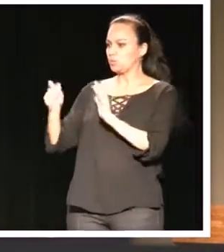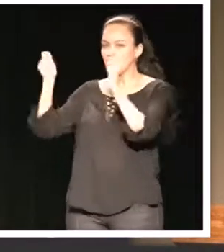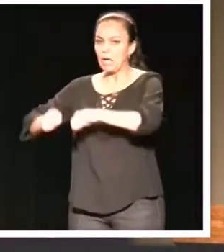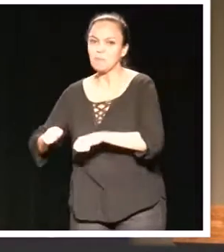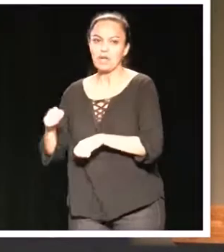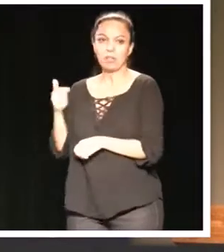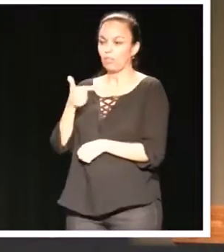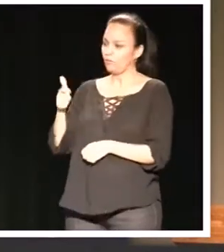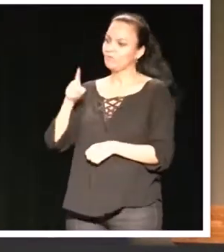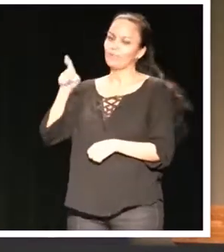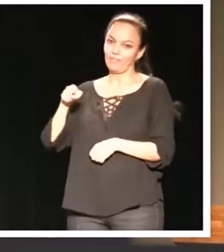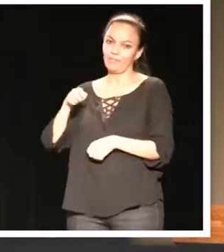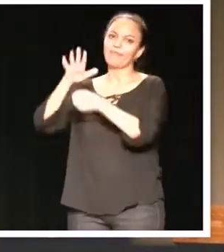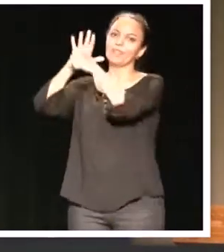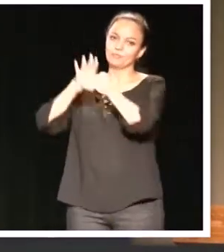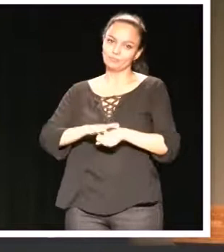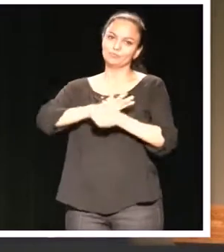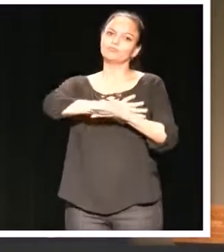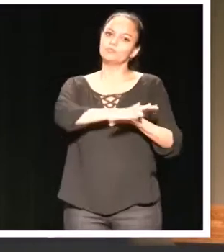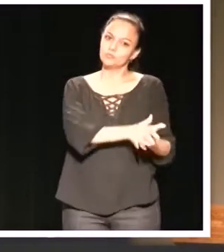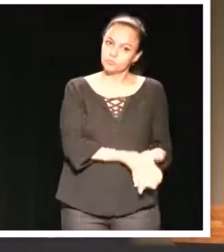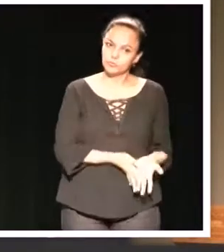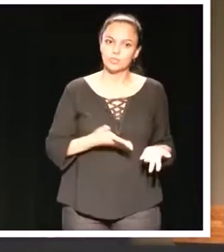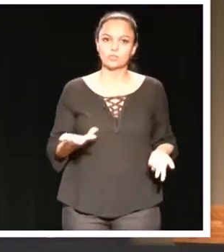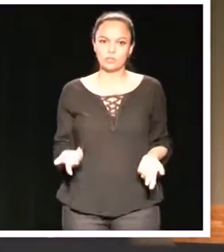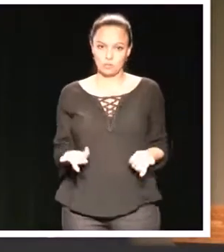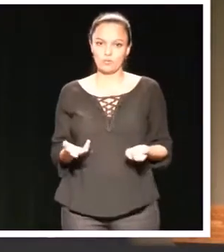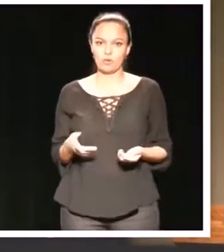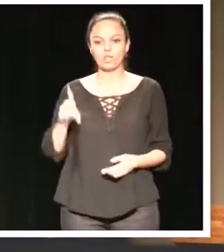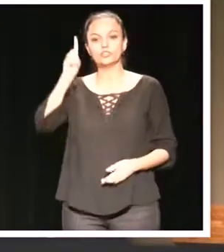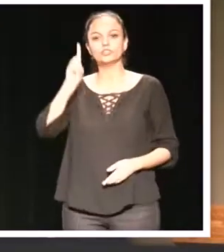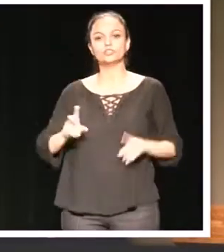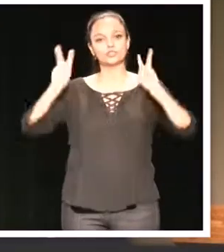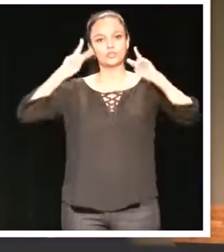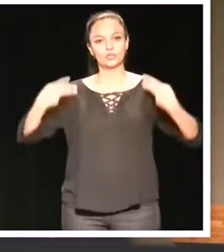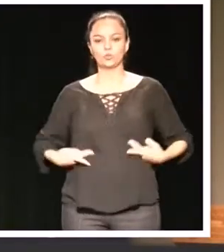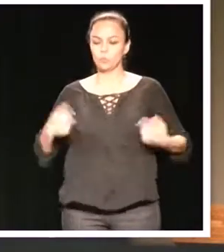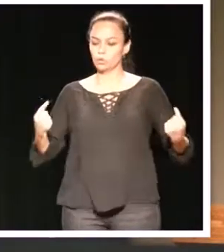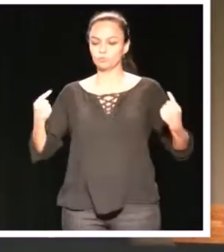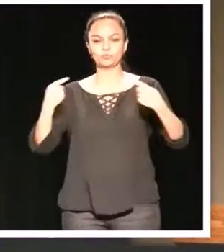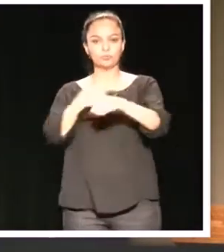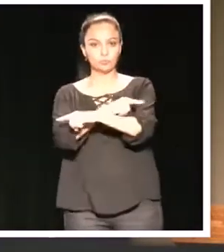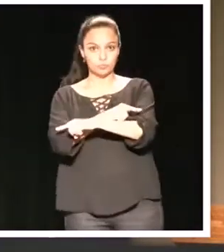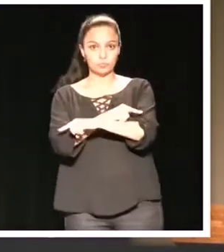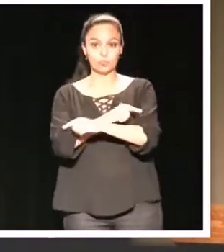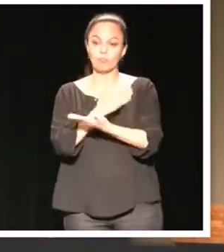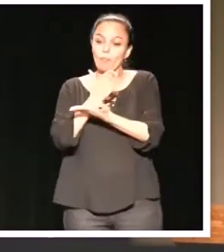Vem de lá do direito romano. Alguns países mudaram, trocaram,